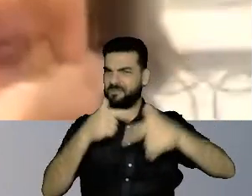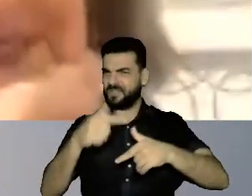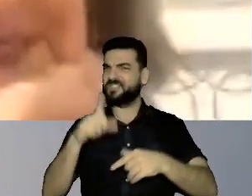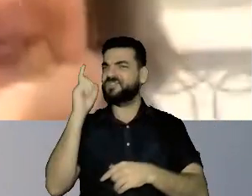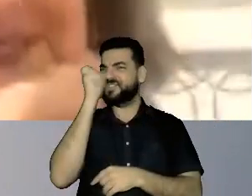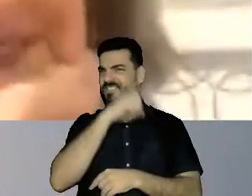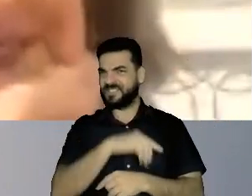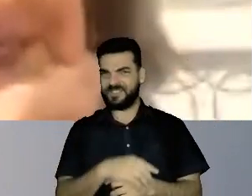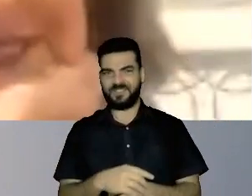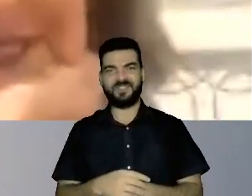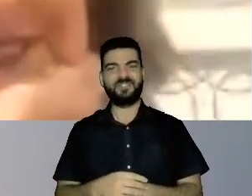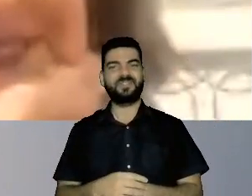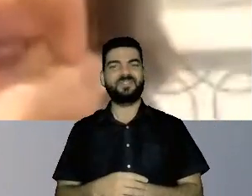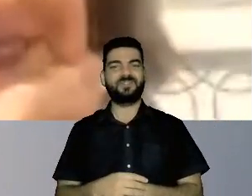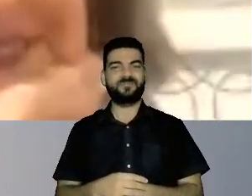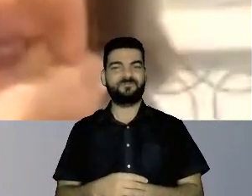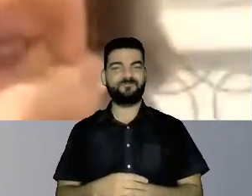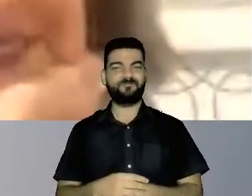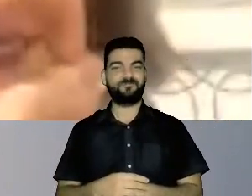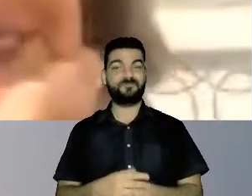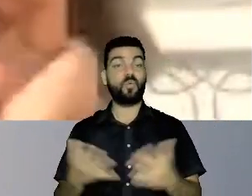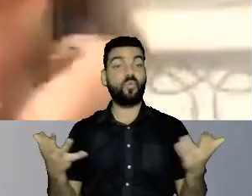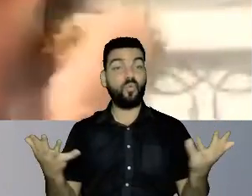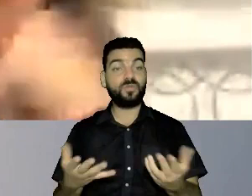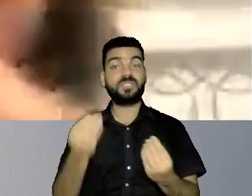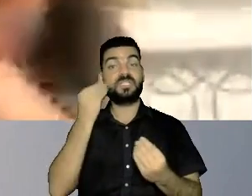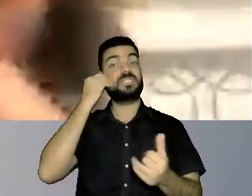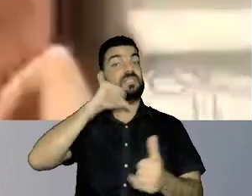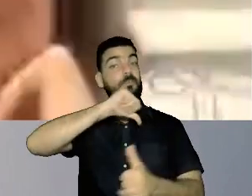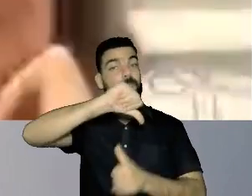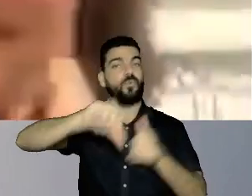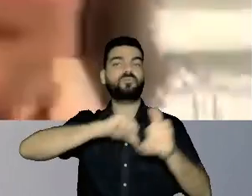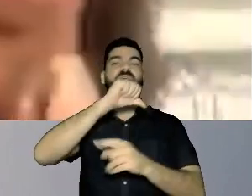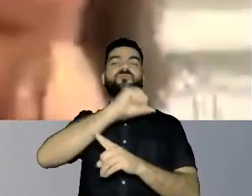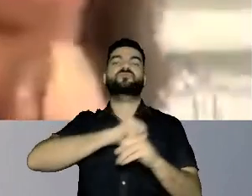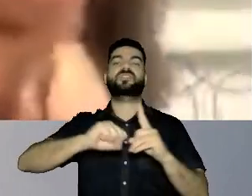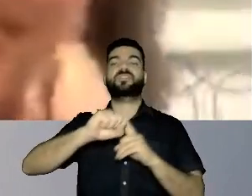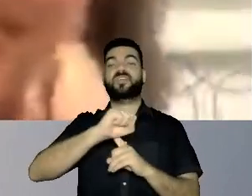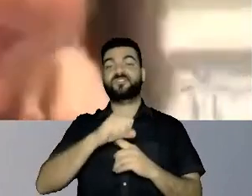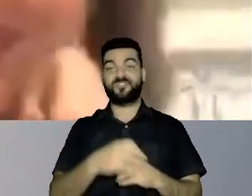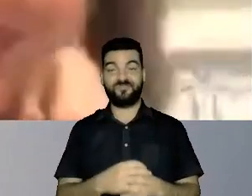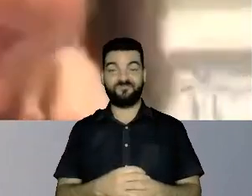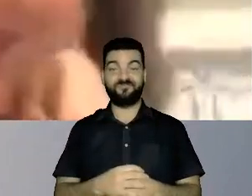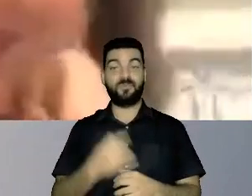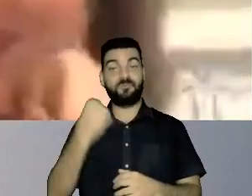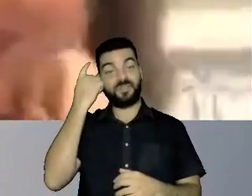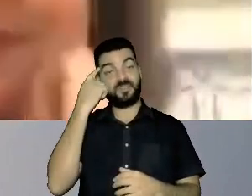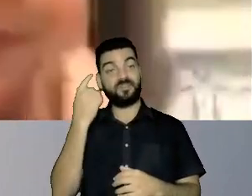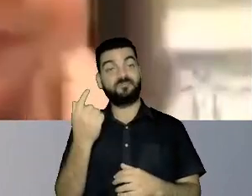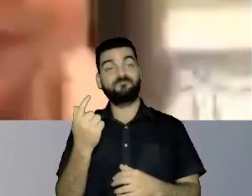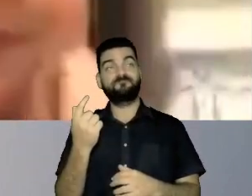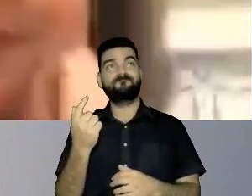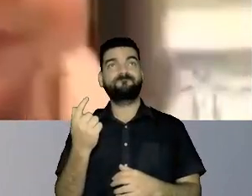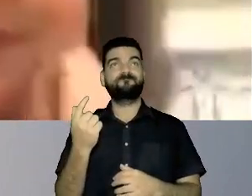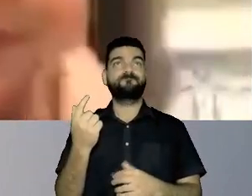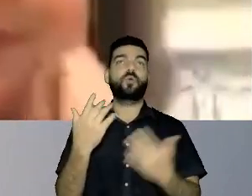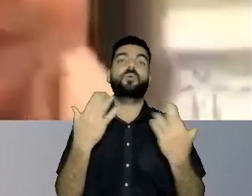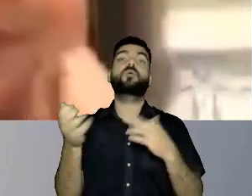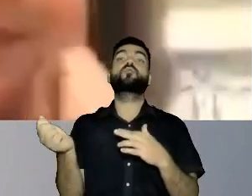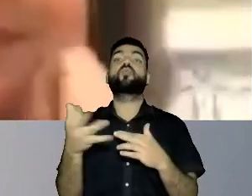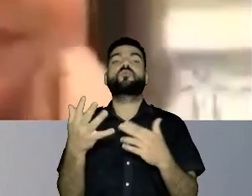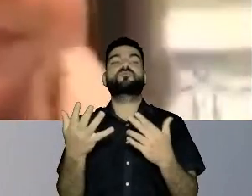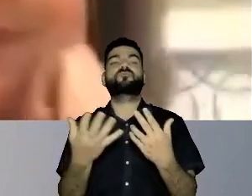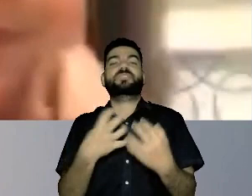importante, porque desnudar estereótipos é um trabalho importante nos nossos tempos, onde estão tentando